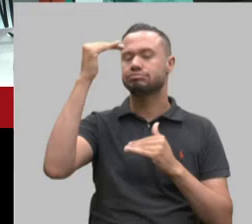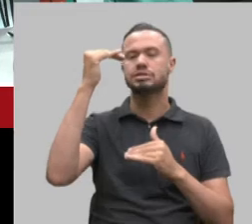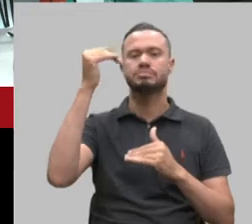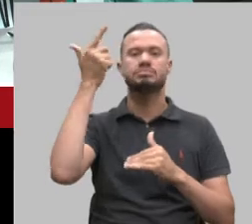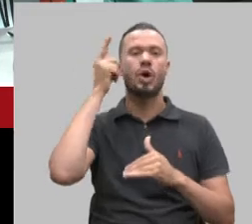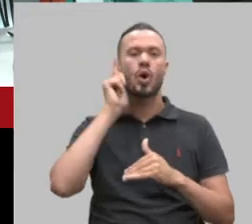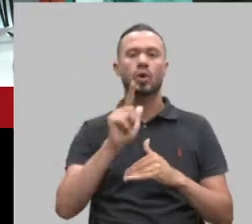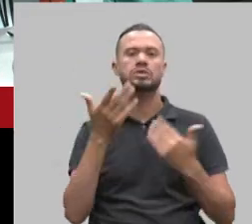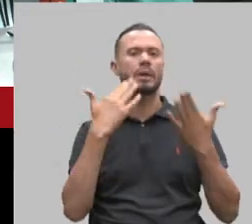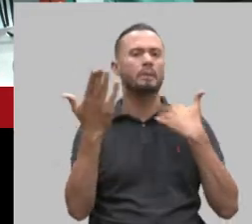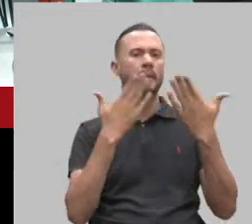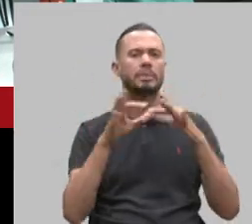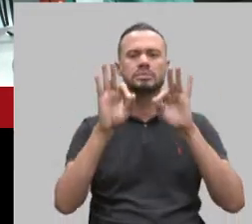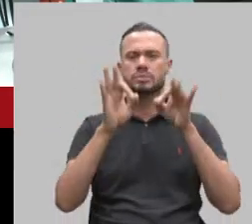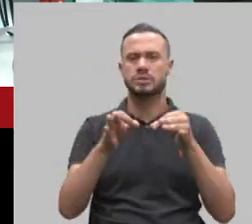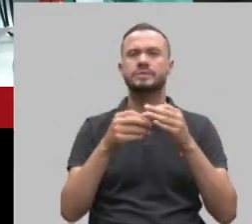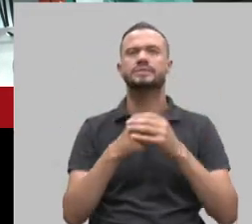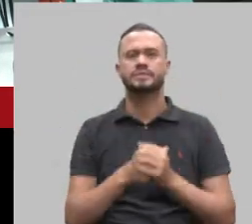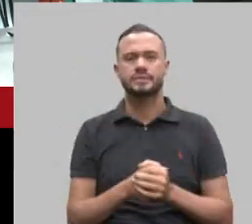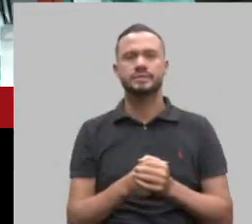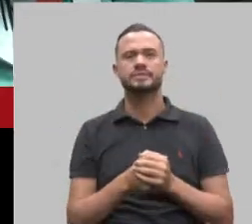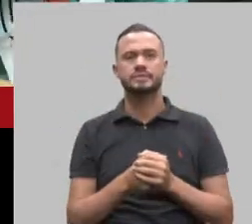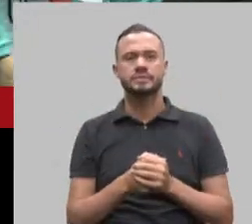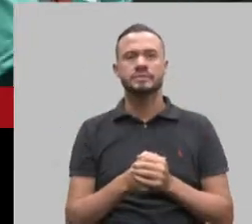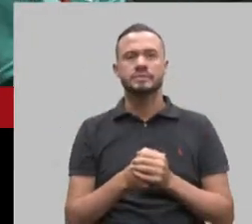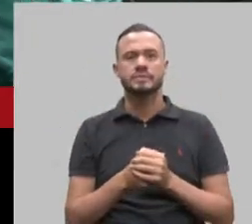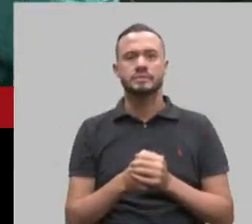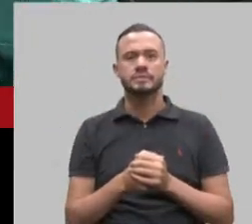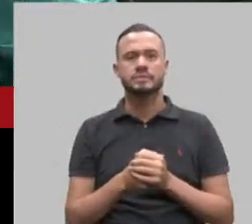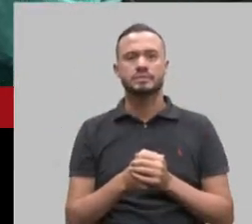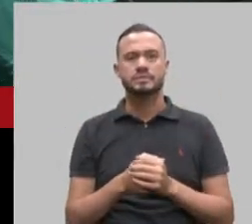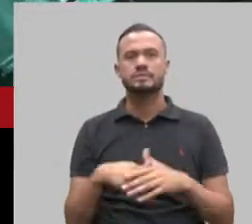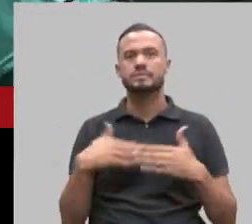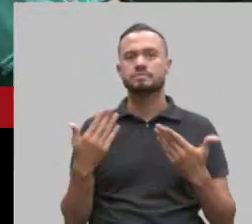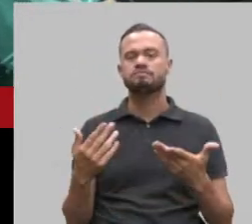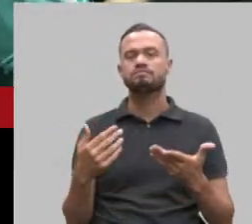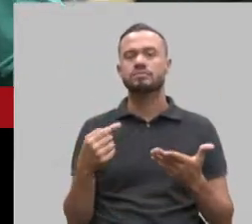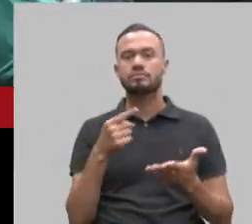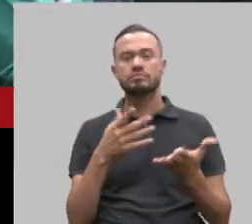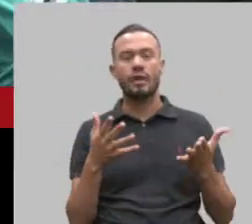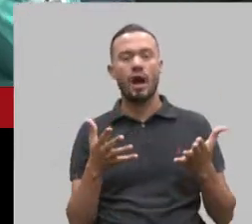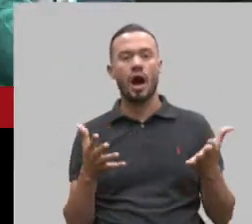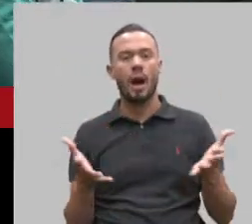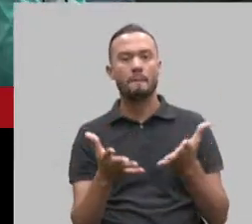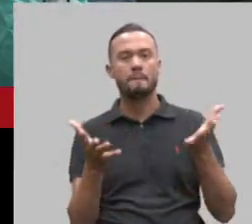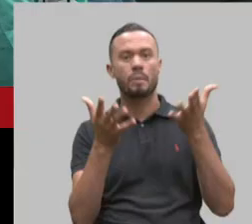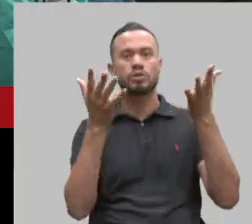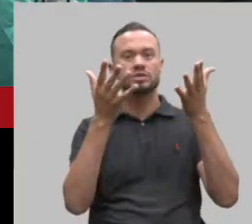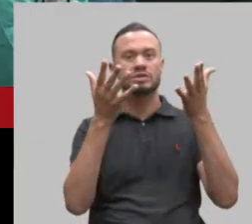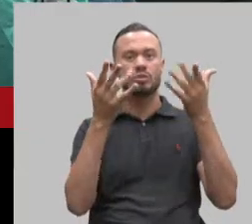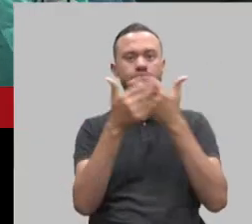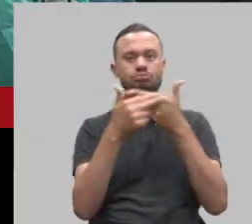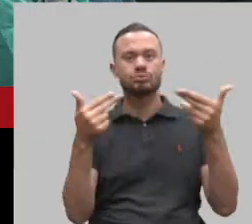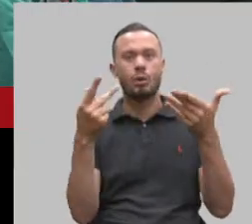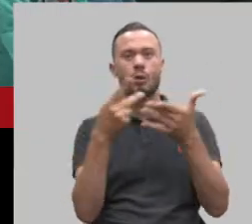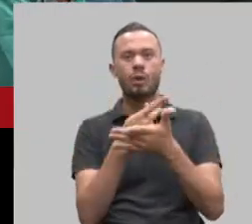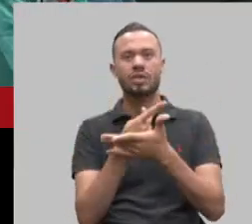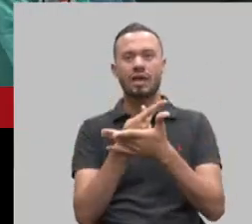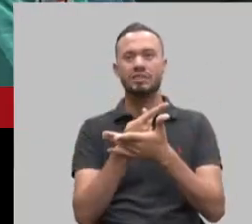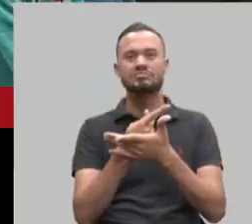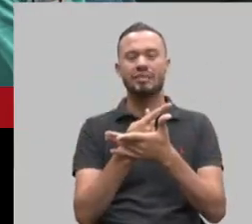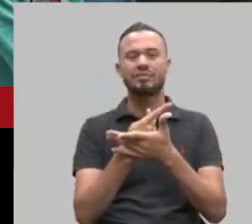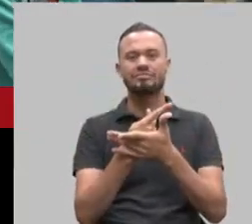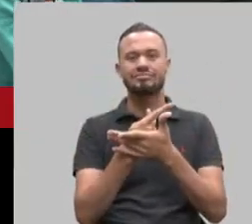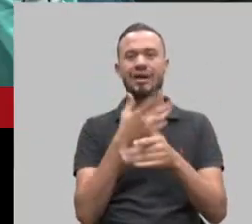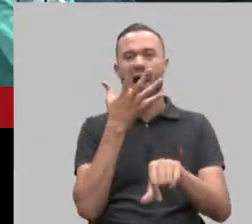debater esses assuntos entretanto e essa promoção de oficinas já é uma disciplina que tá na bncc já tá na base